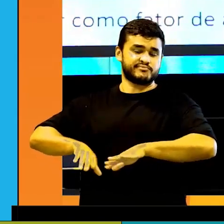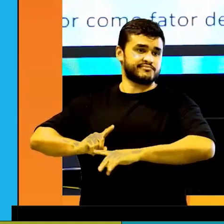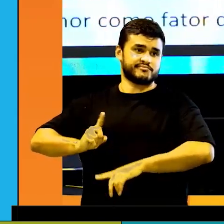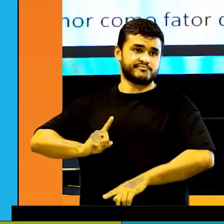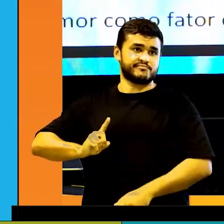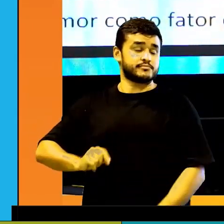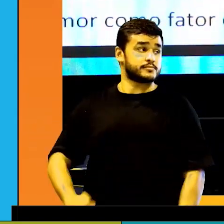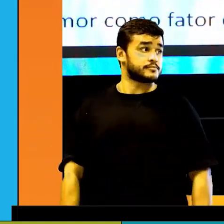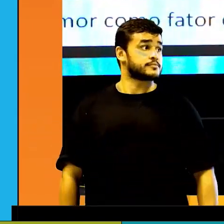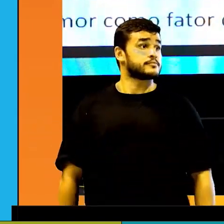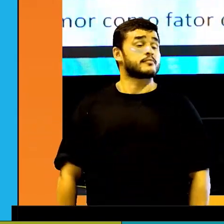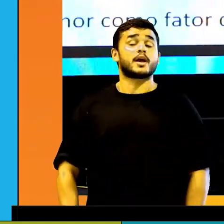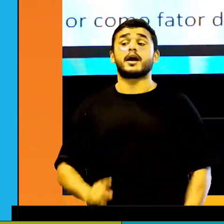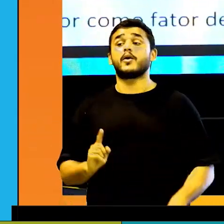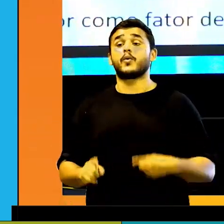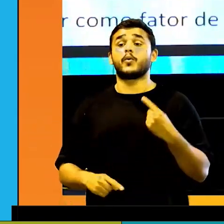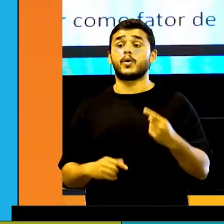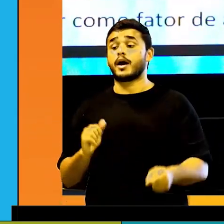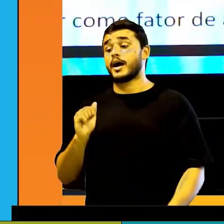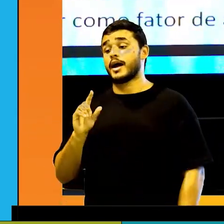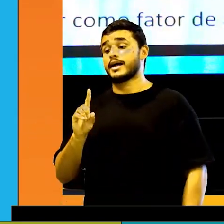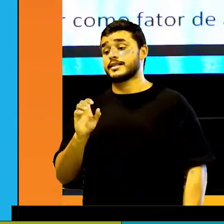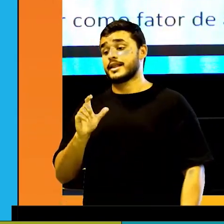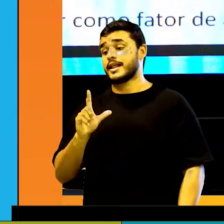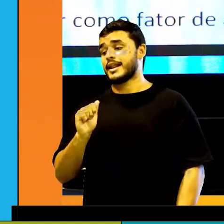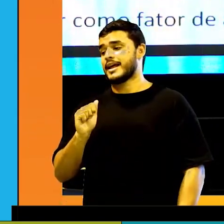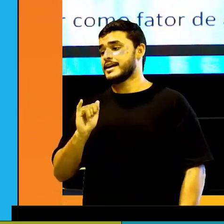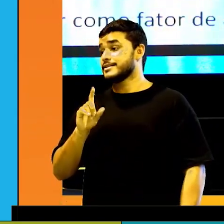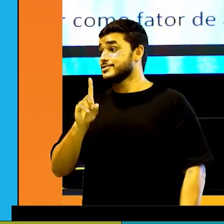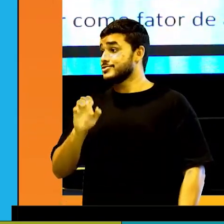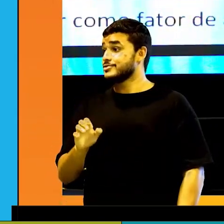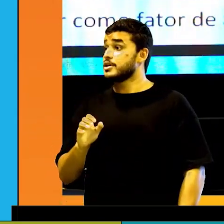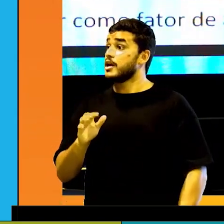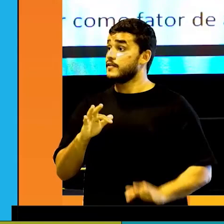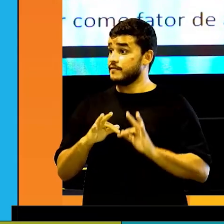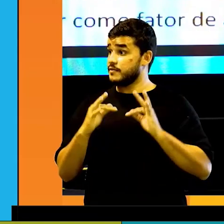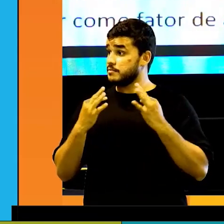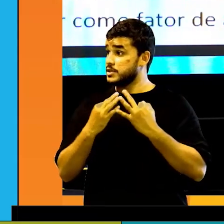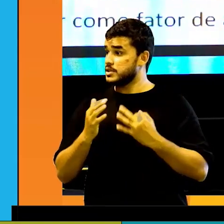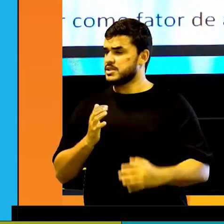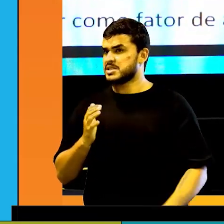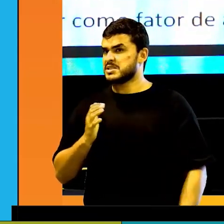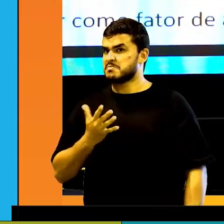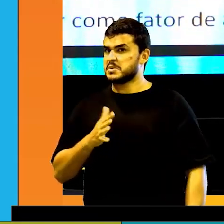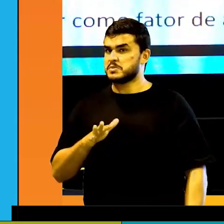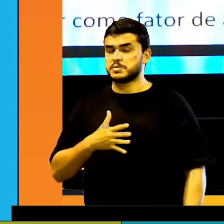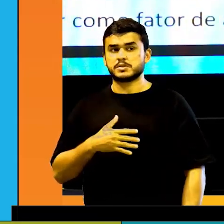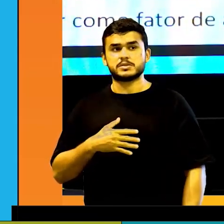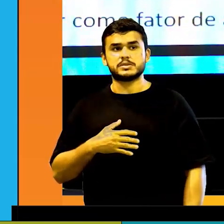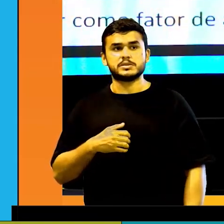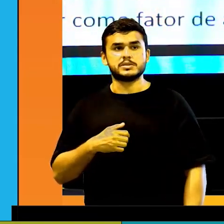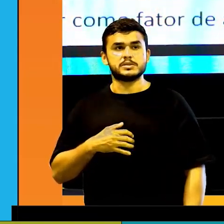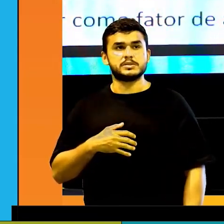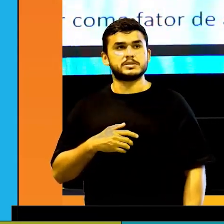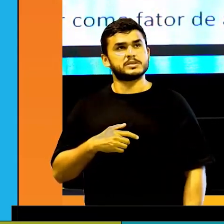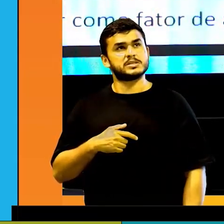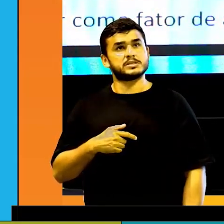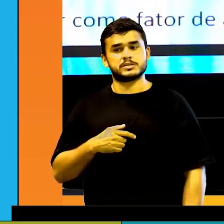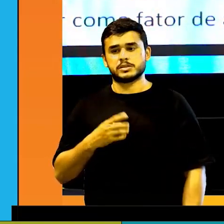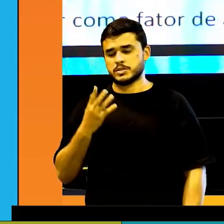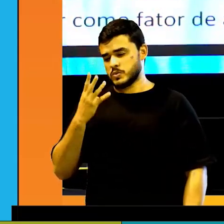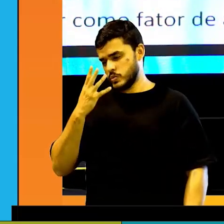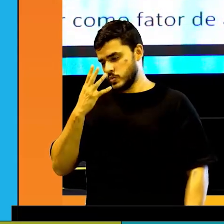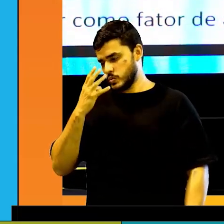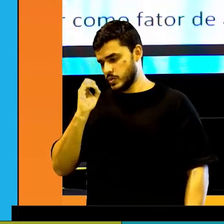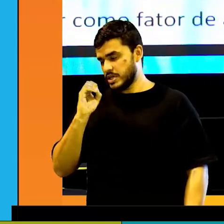vai se ligar para uma Adelaide, família rica, o pai riquíssimo, prometeu um dote, acho que foi de uns 40 contos